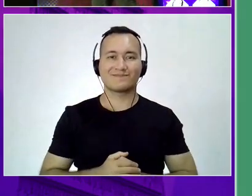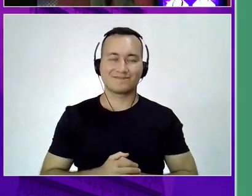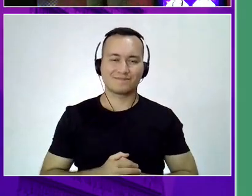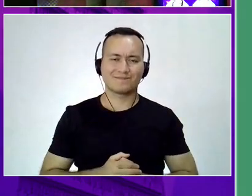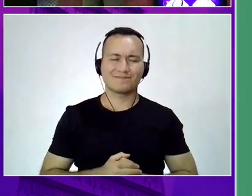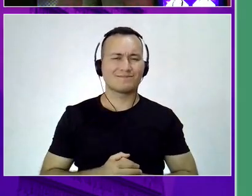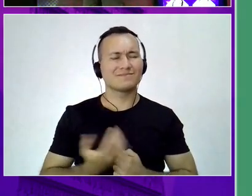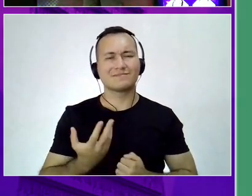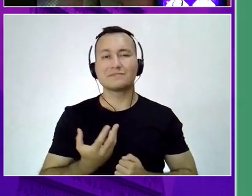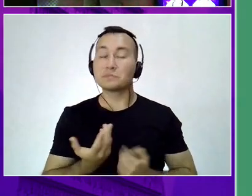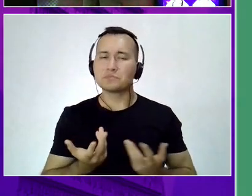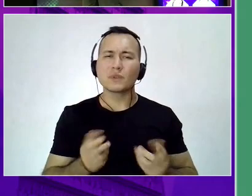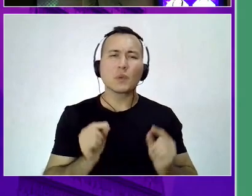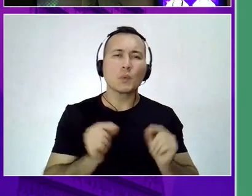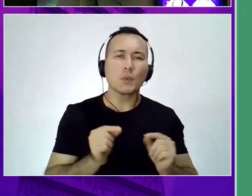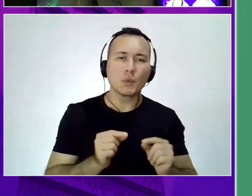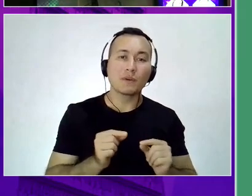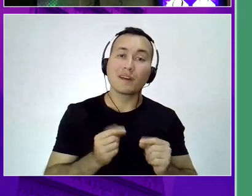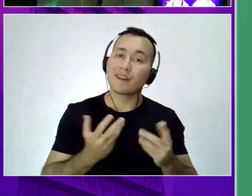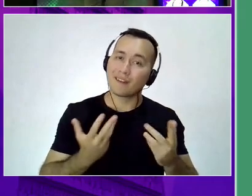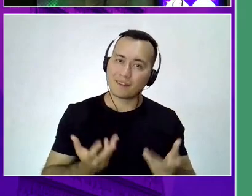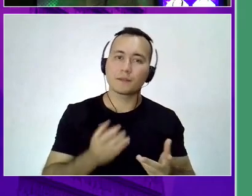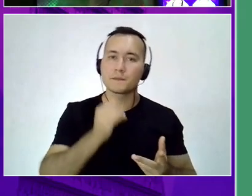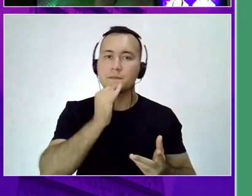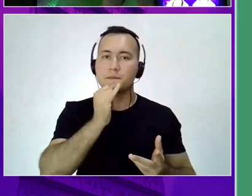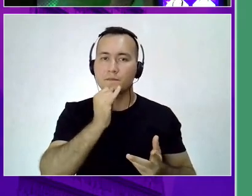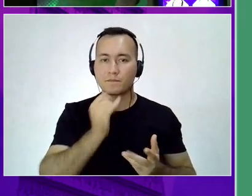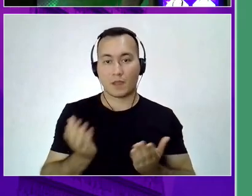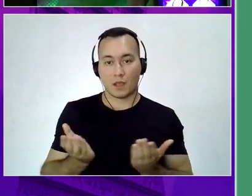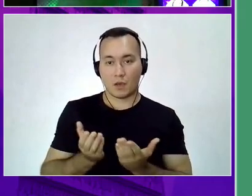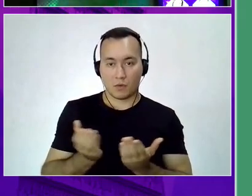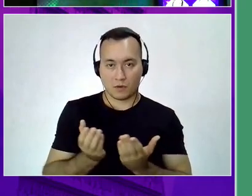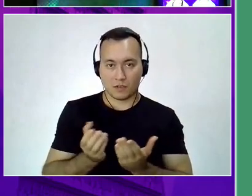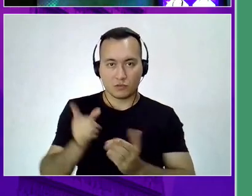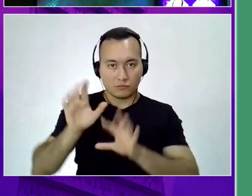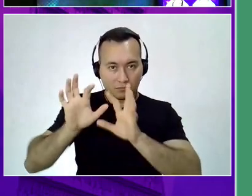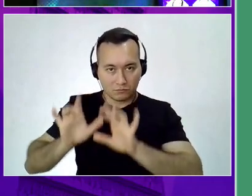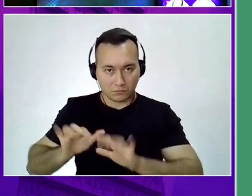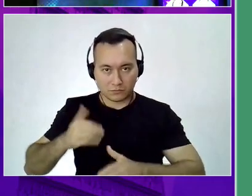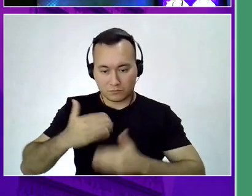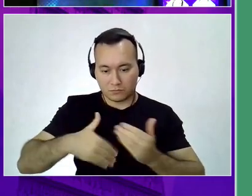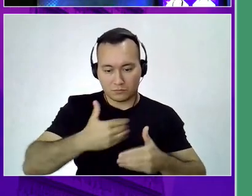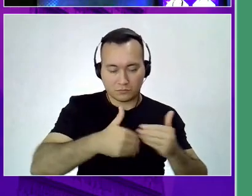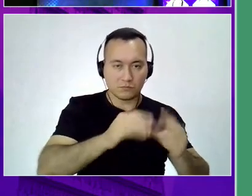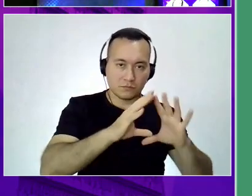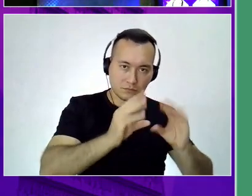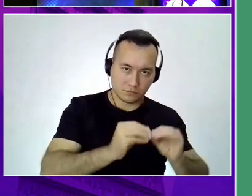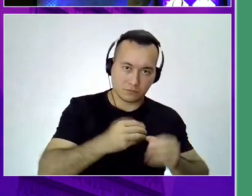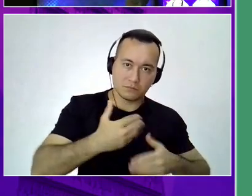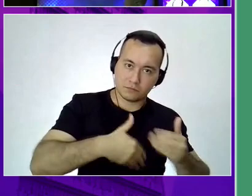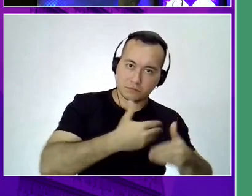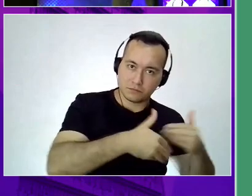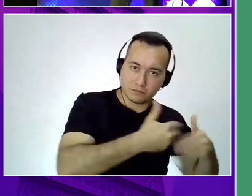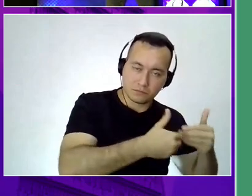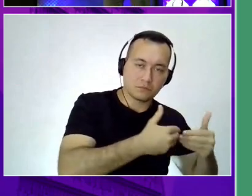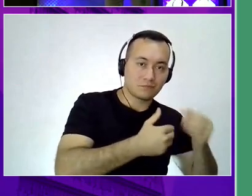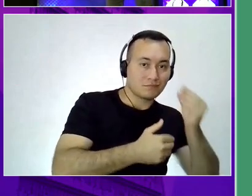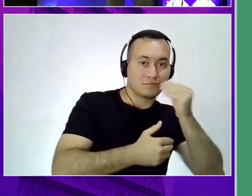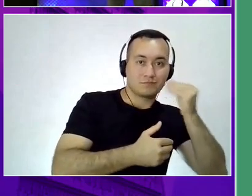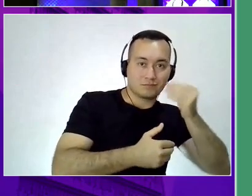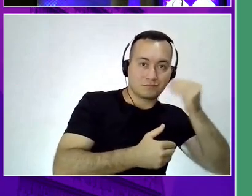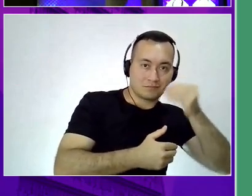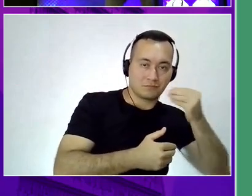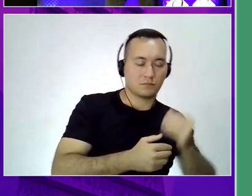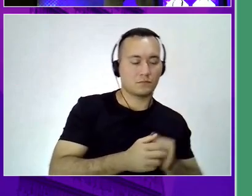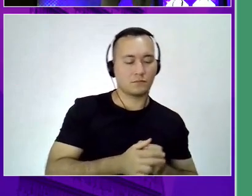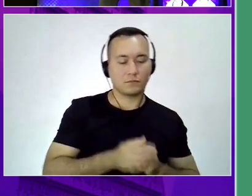né? São as sequências de etapas que permitem a compilação, os testes e a implantação do meu software. Pô, a minha linguagem não tem